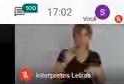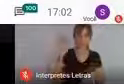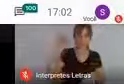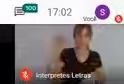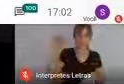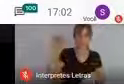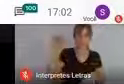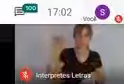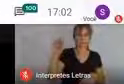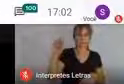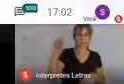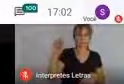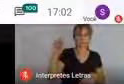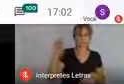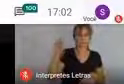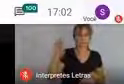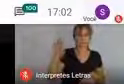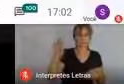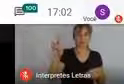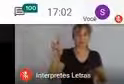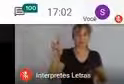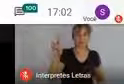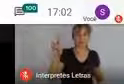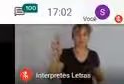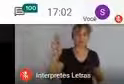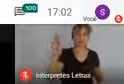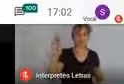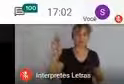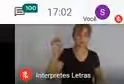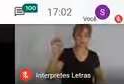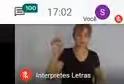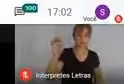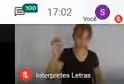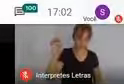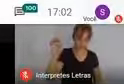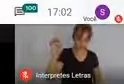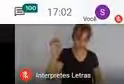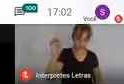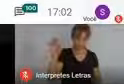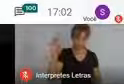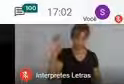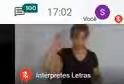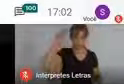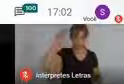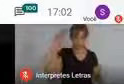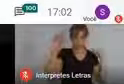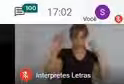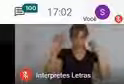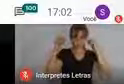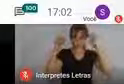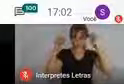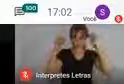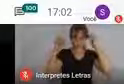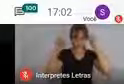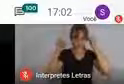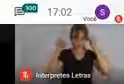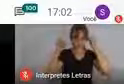Porque o Vale do Acará está localizado no Nordeste do estado do Pará. Então, são estudos